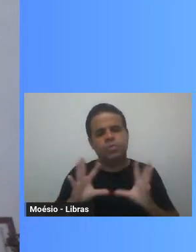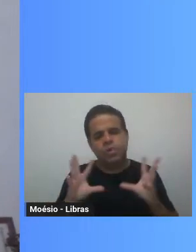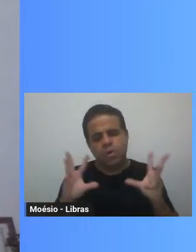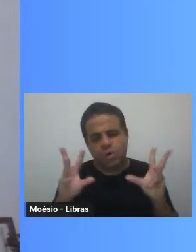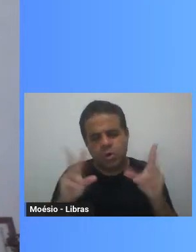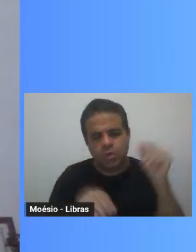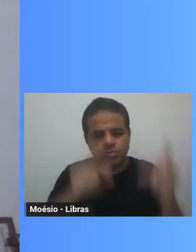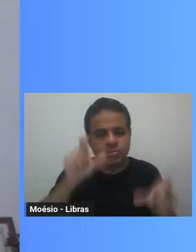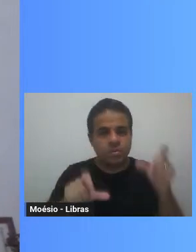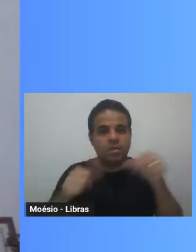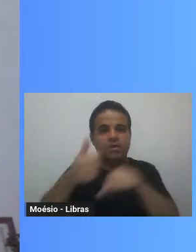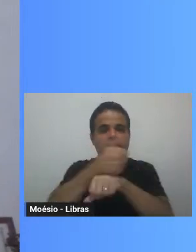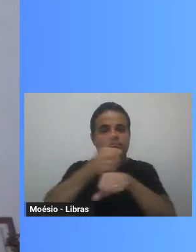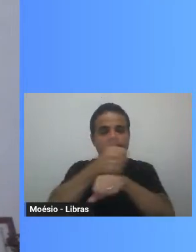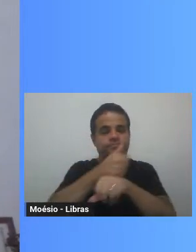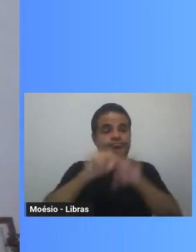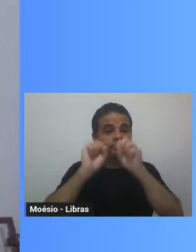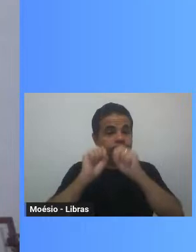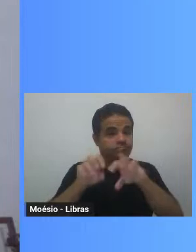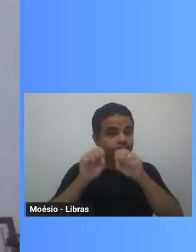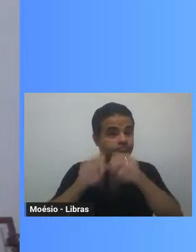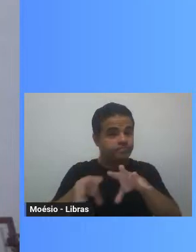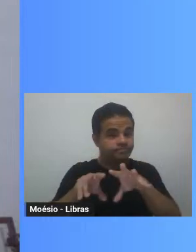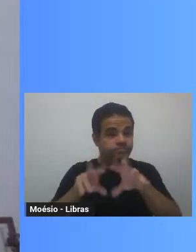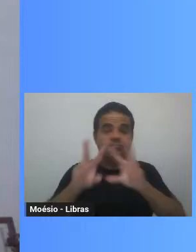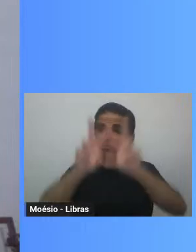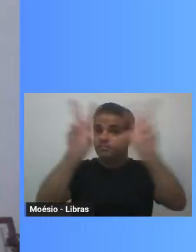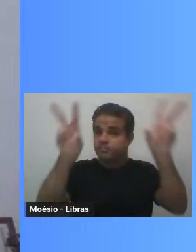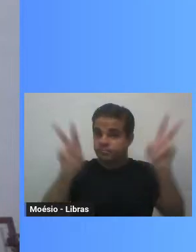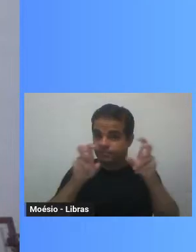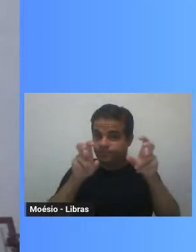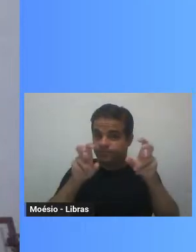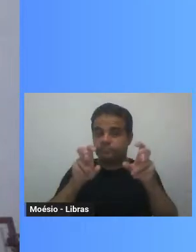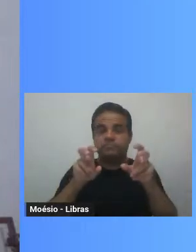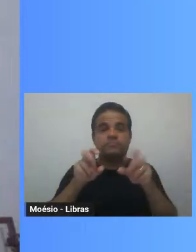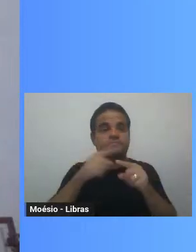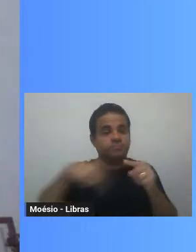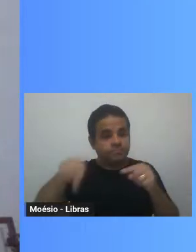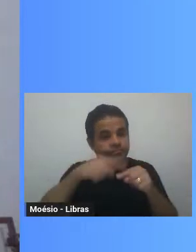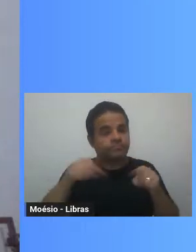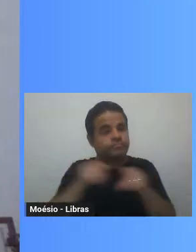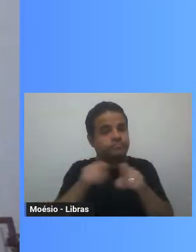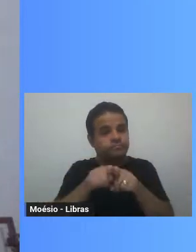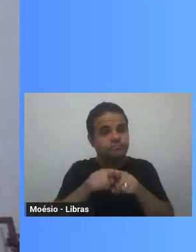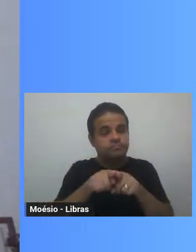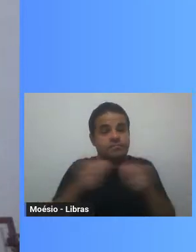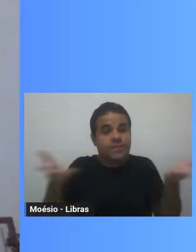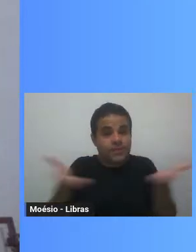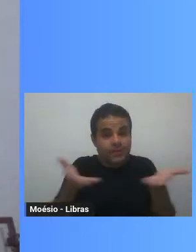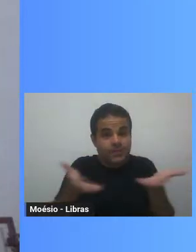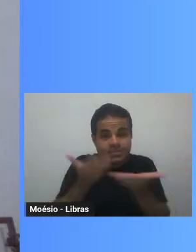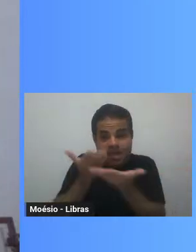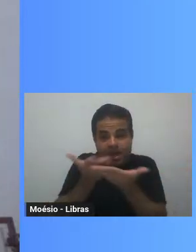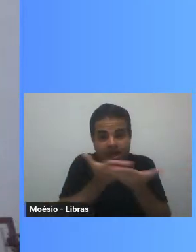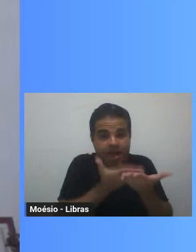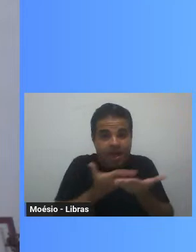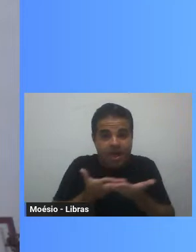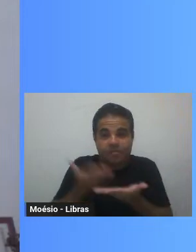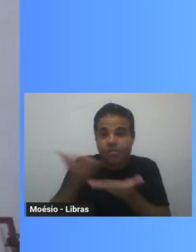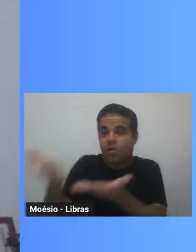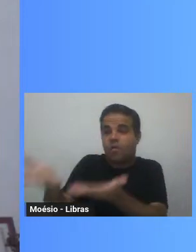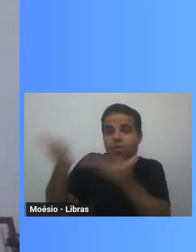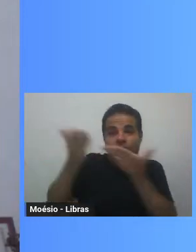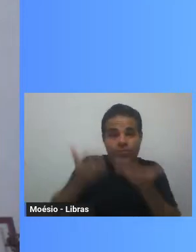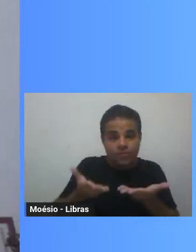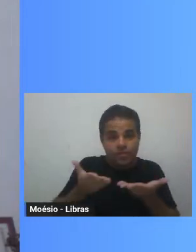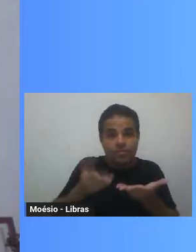profissionais de educação na questão dos primeiros socorros. E hoje, para fazer a nossa aula, eu convido o professor